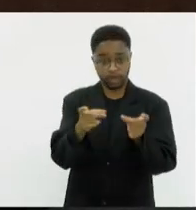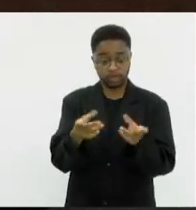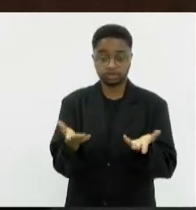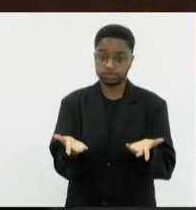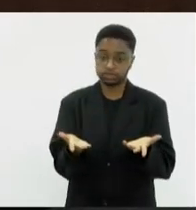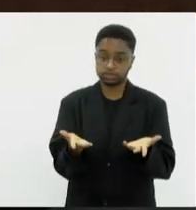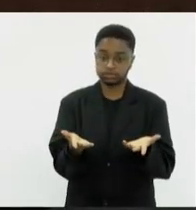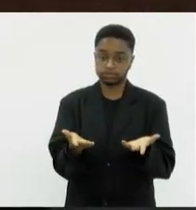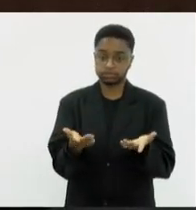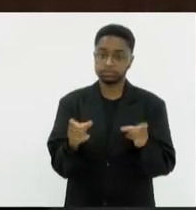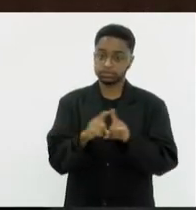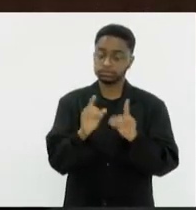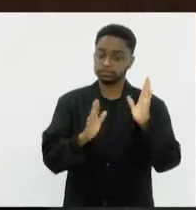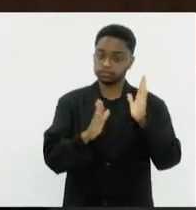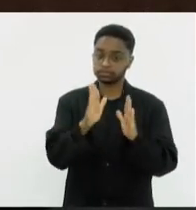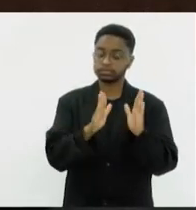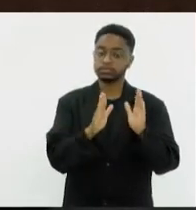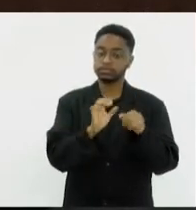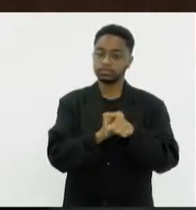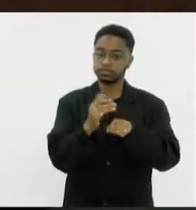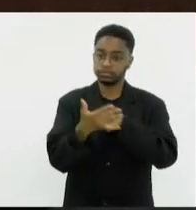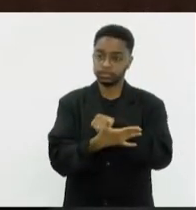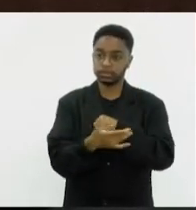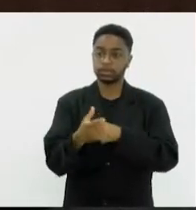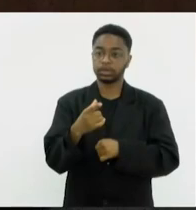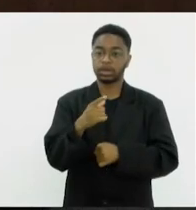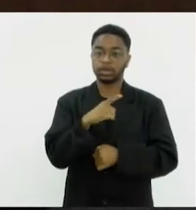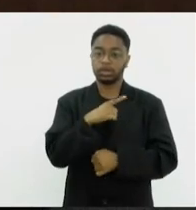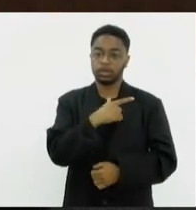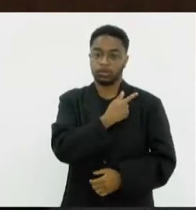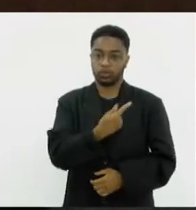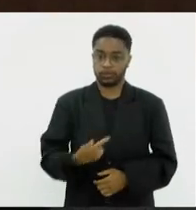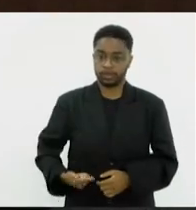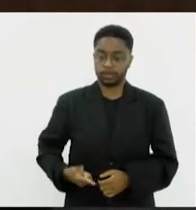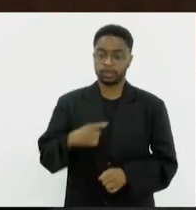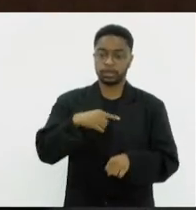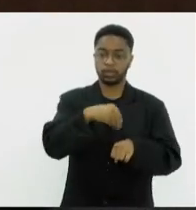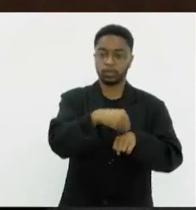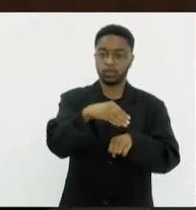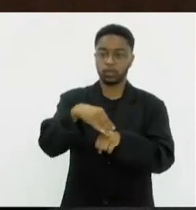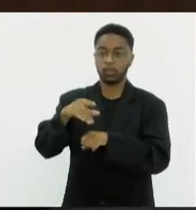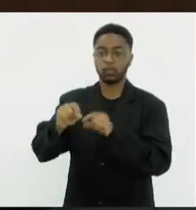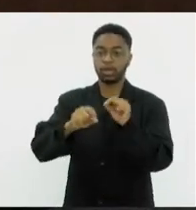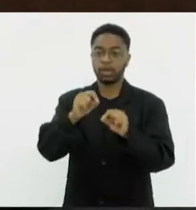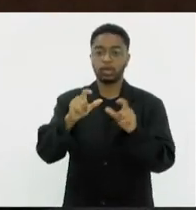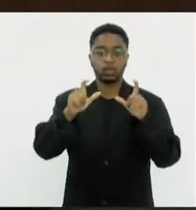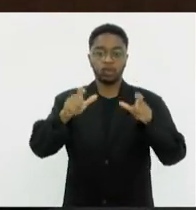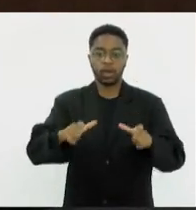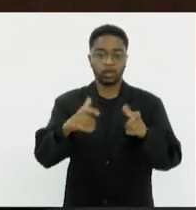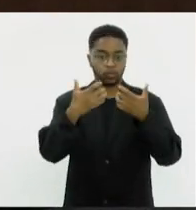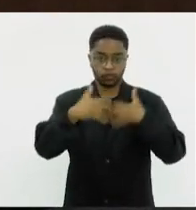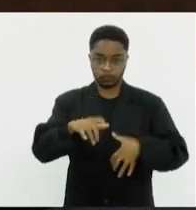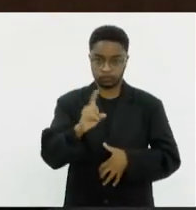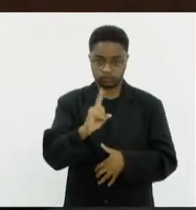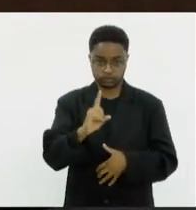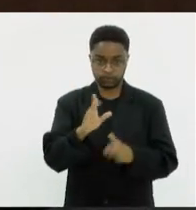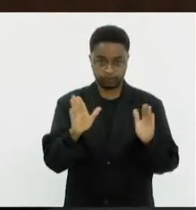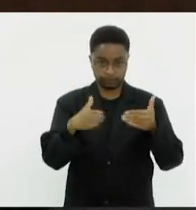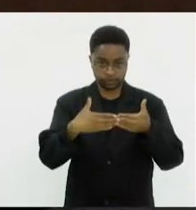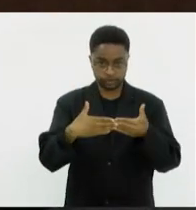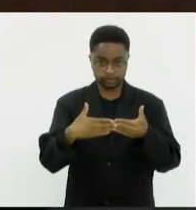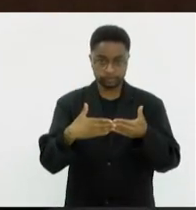larga escala, inclusive durante a pandemia, quando tinha do próprio governo do Estado uma orientação para que esses estabelecimentos não funcionassem,